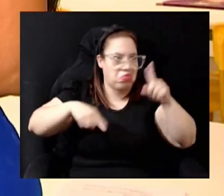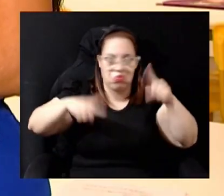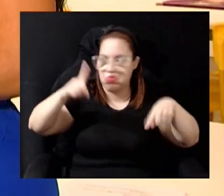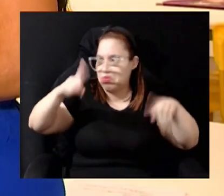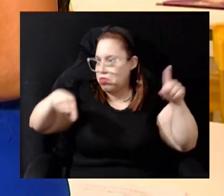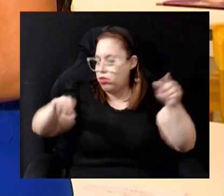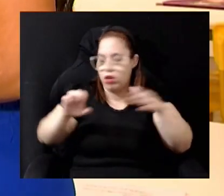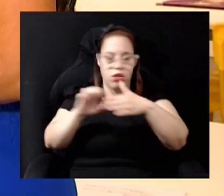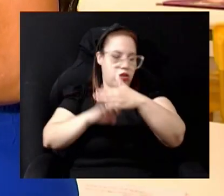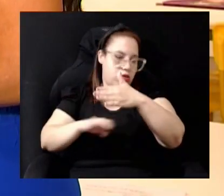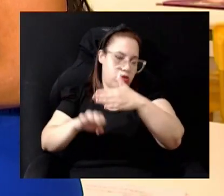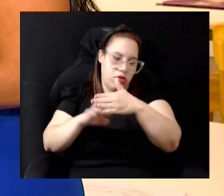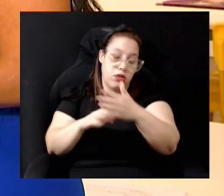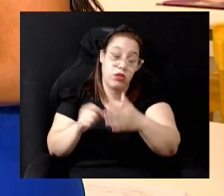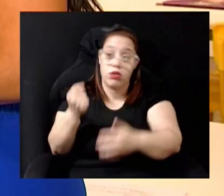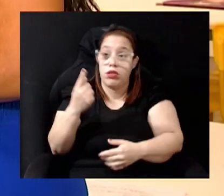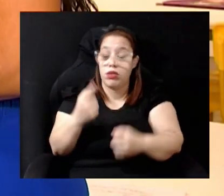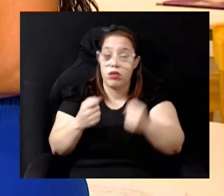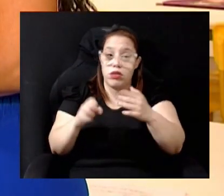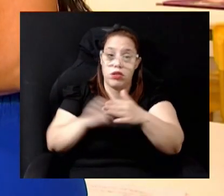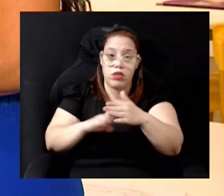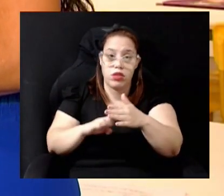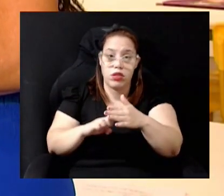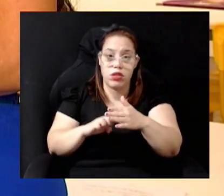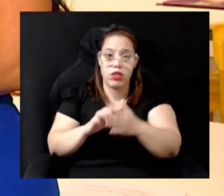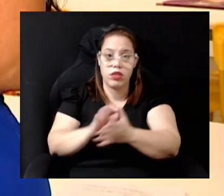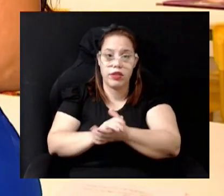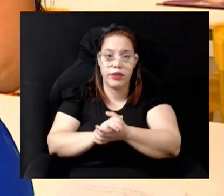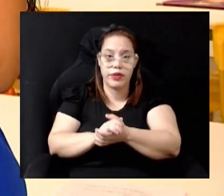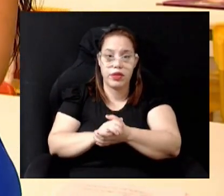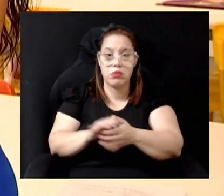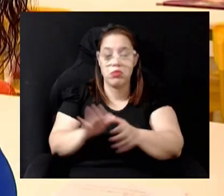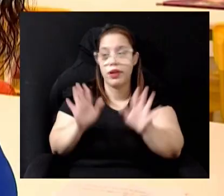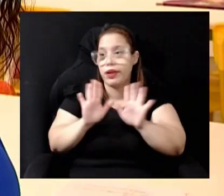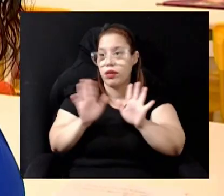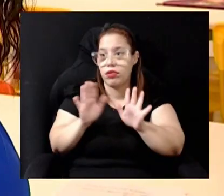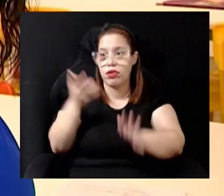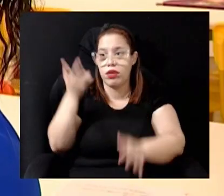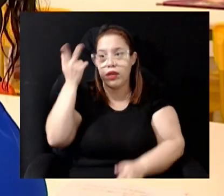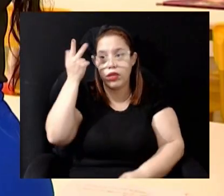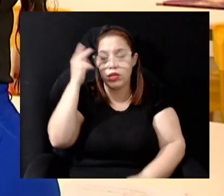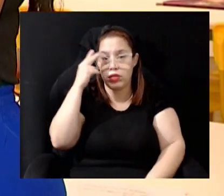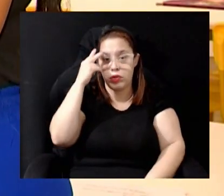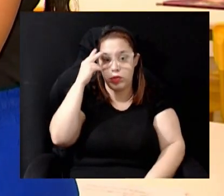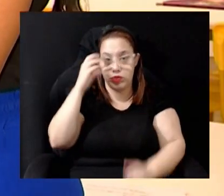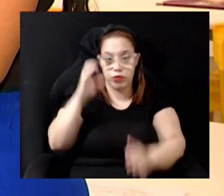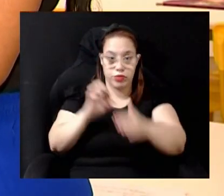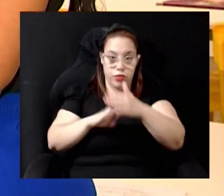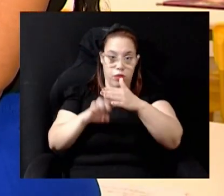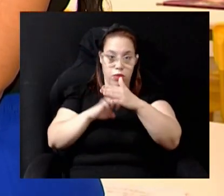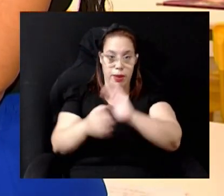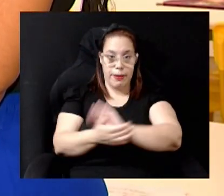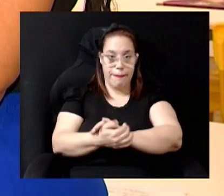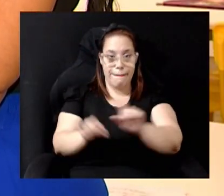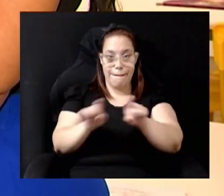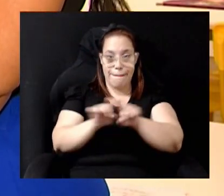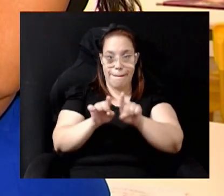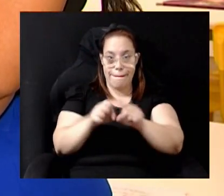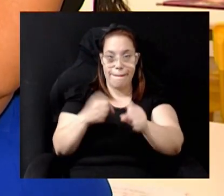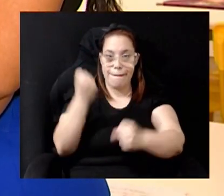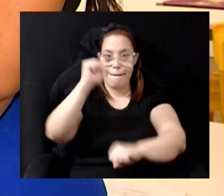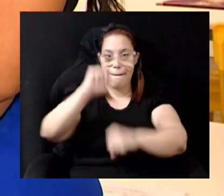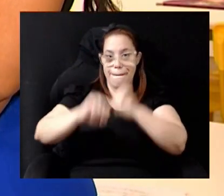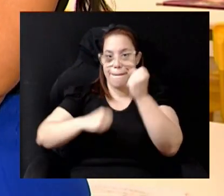muitas delas são empresas até mais tradicionais. Então, assim, as grandes indústrias, elas também têm